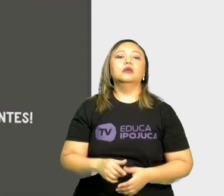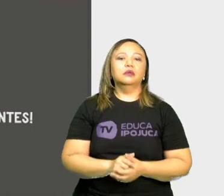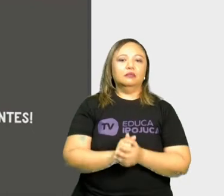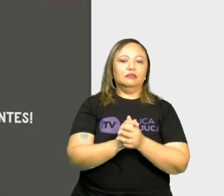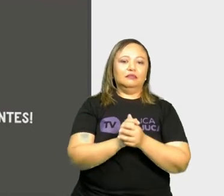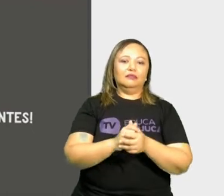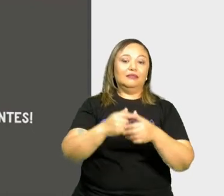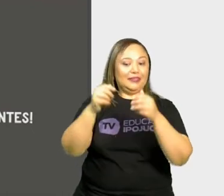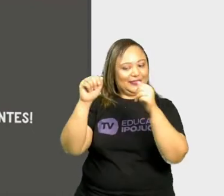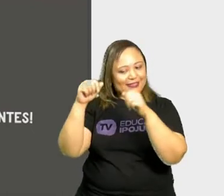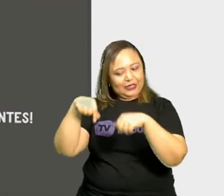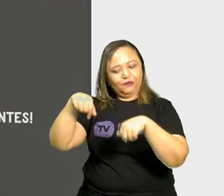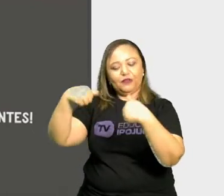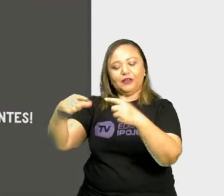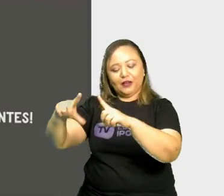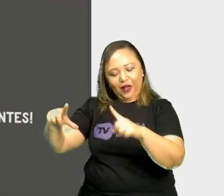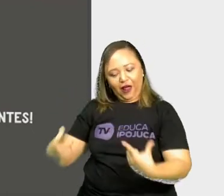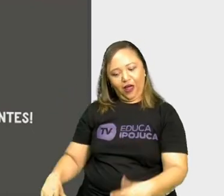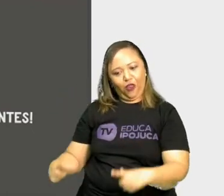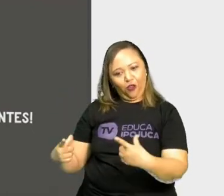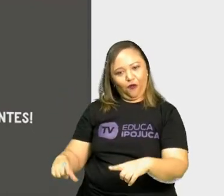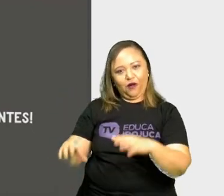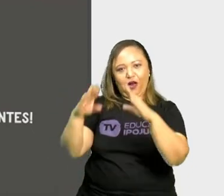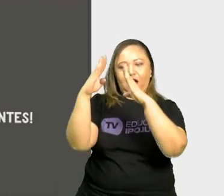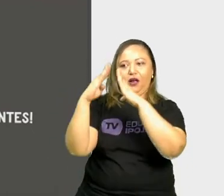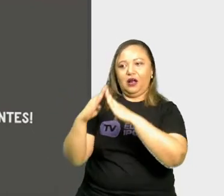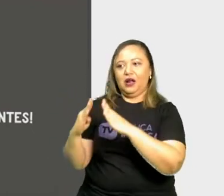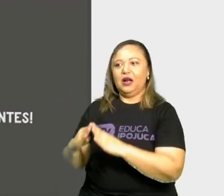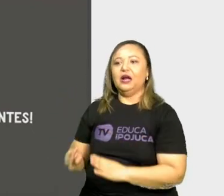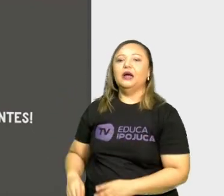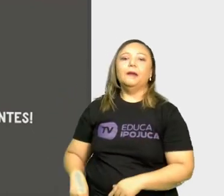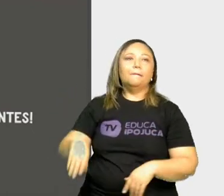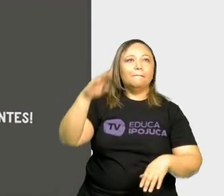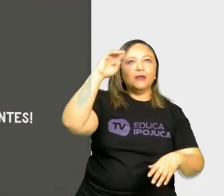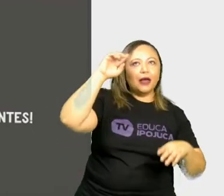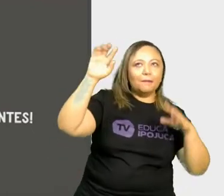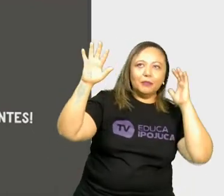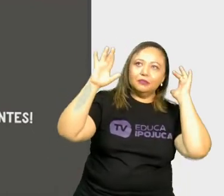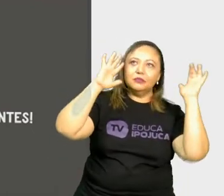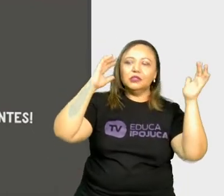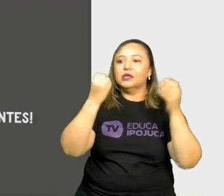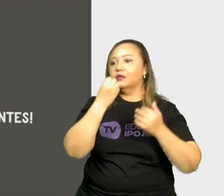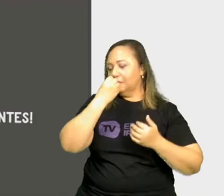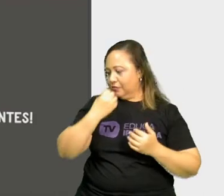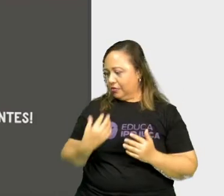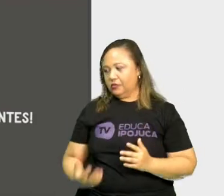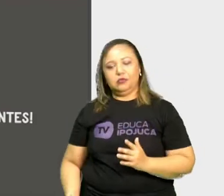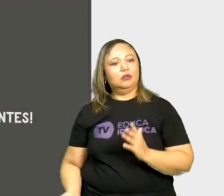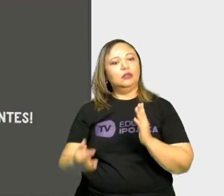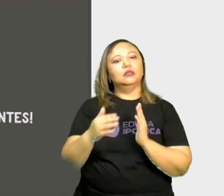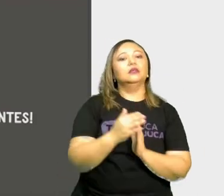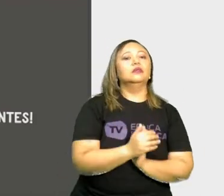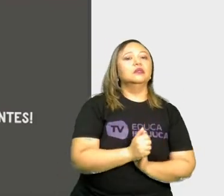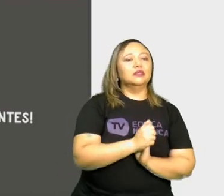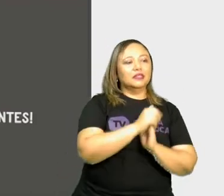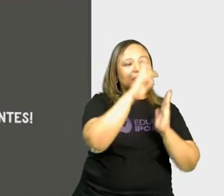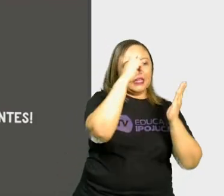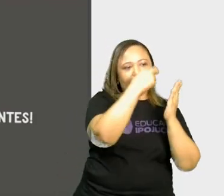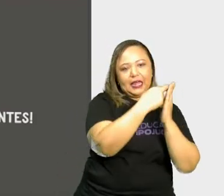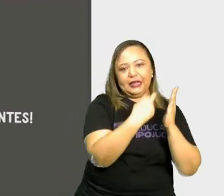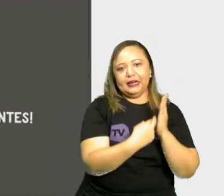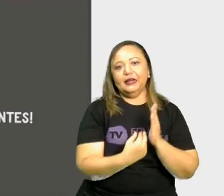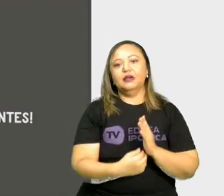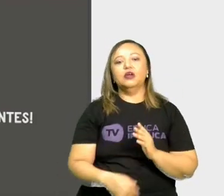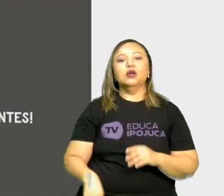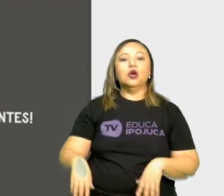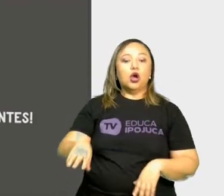seu próprio espaço. Devemos pensar em estratégias que sejam boas para todos. Não podemos